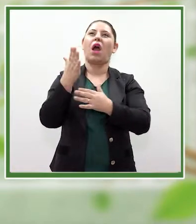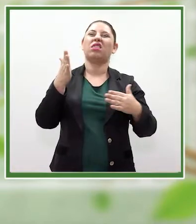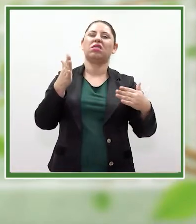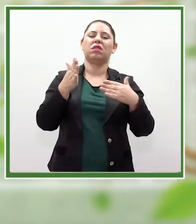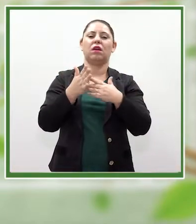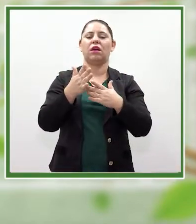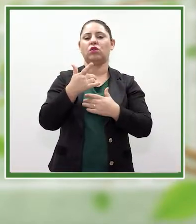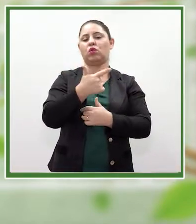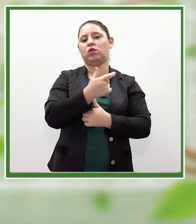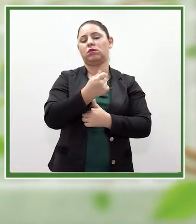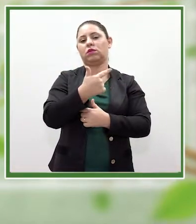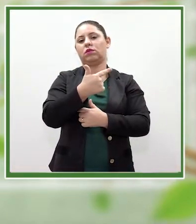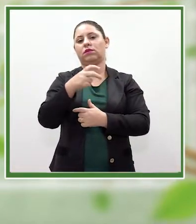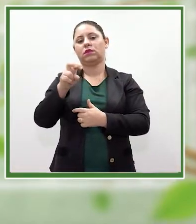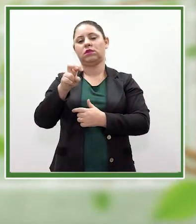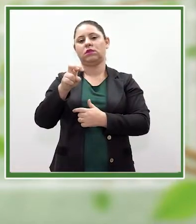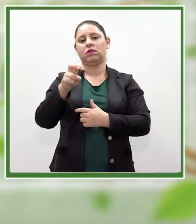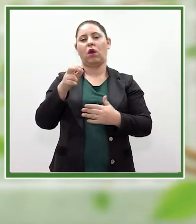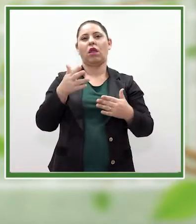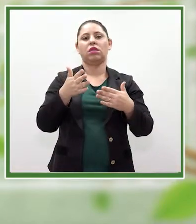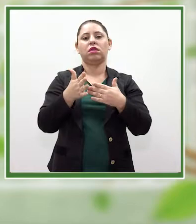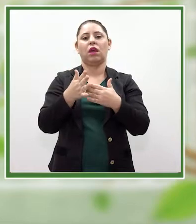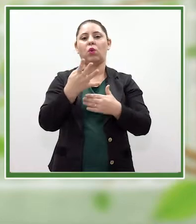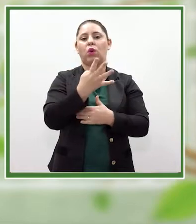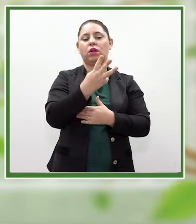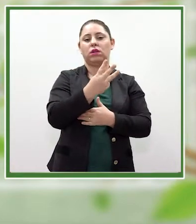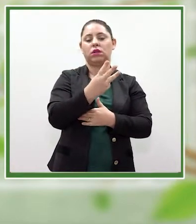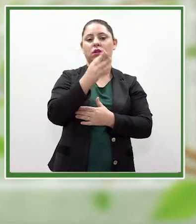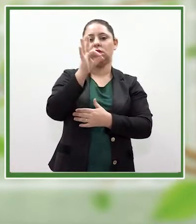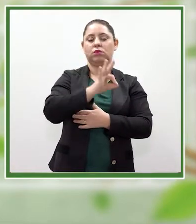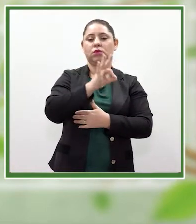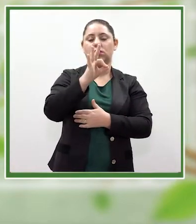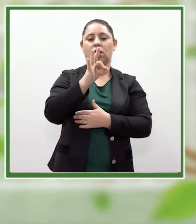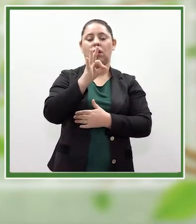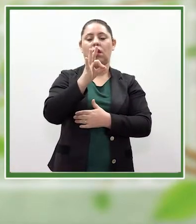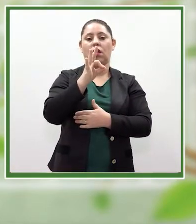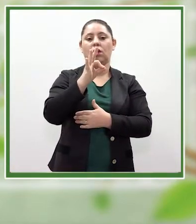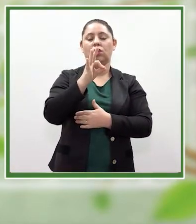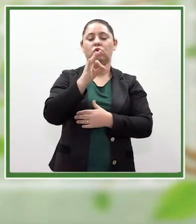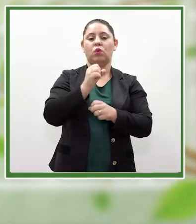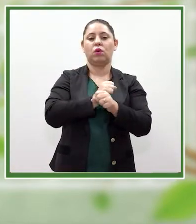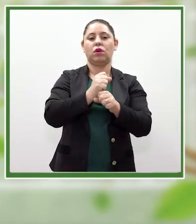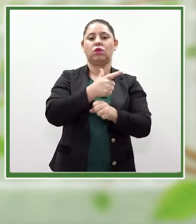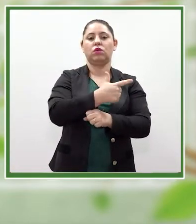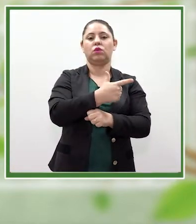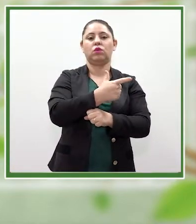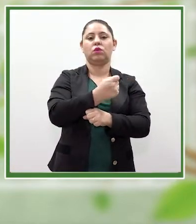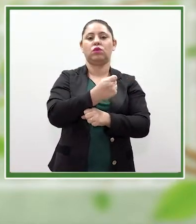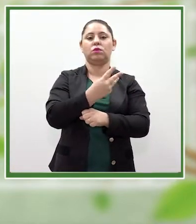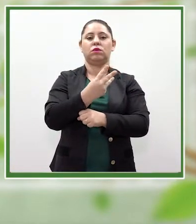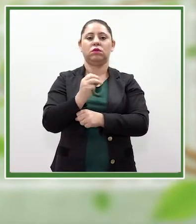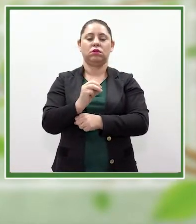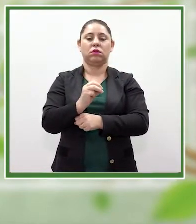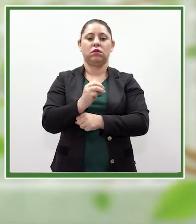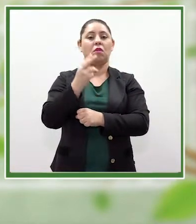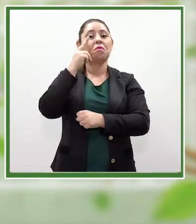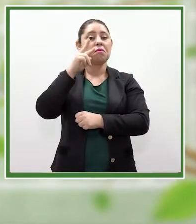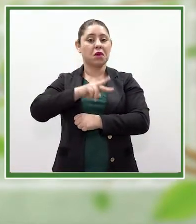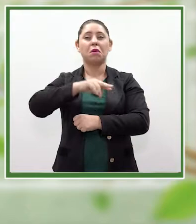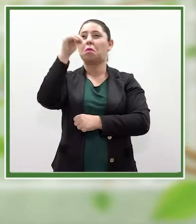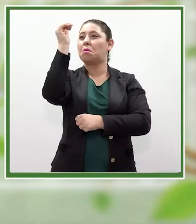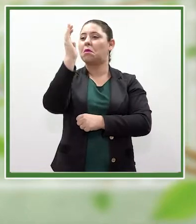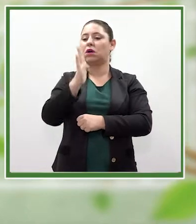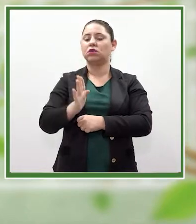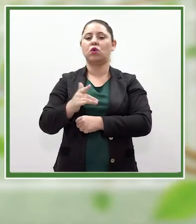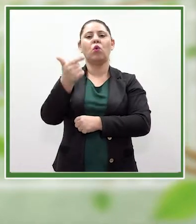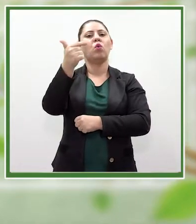emissões para ocorrerem até 2025 e uma redução até 43% das emissões para